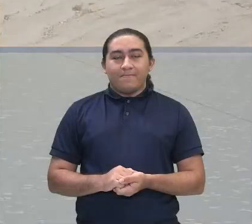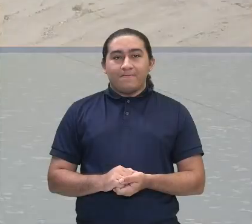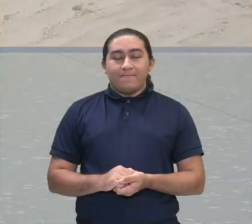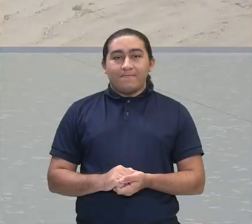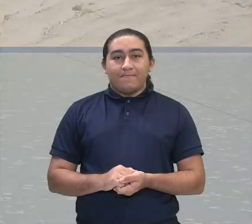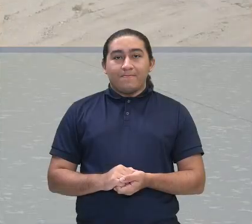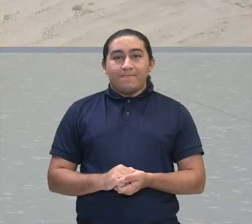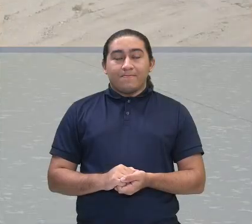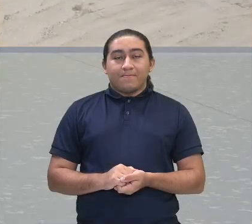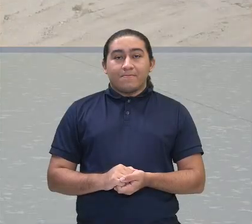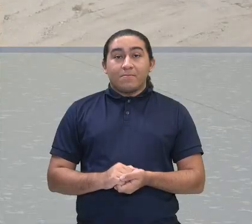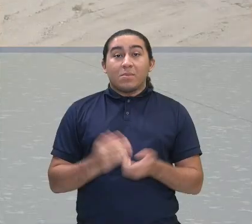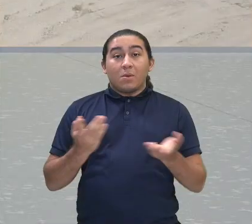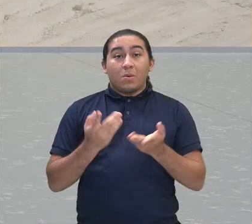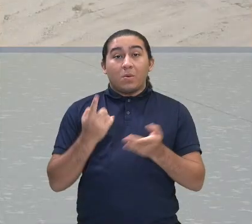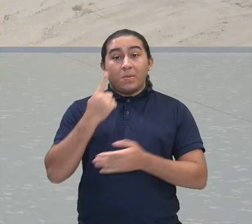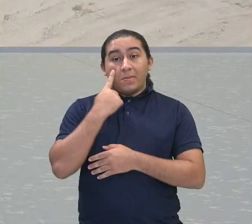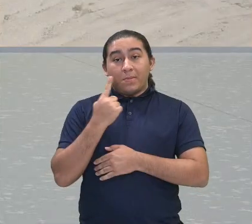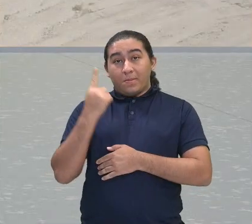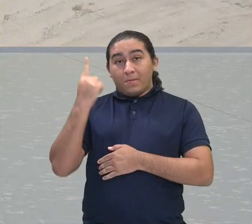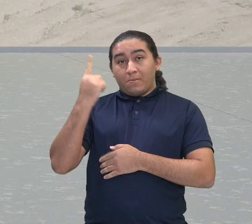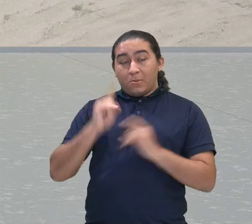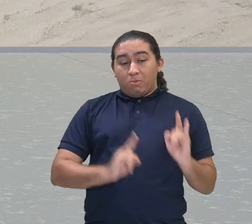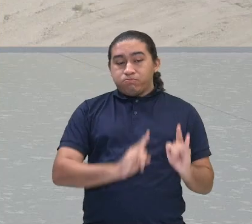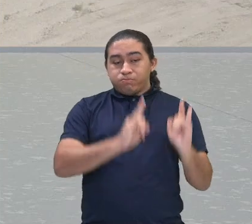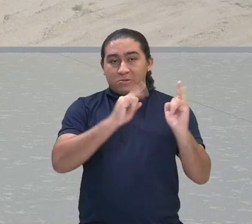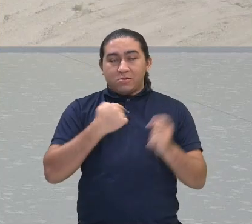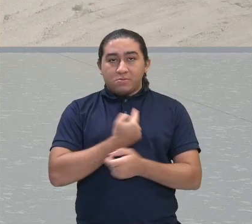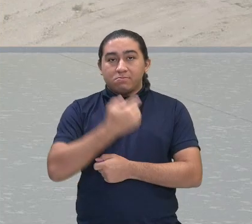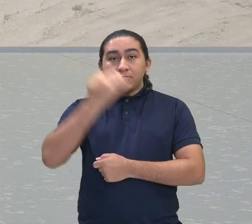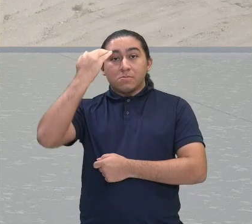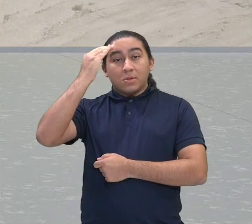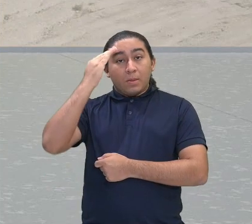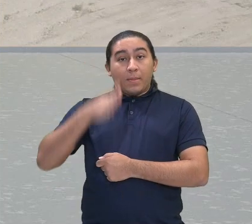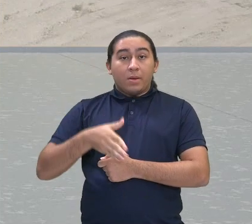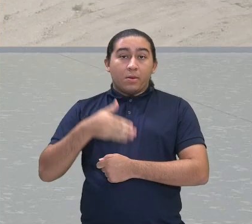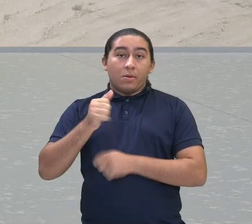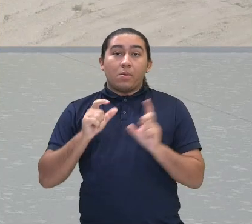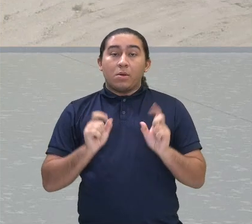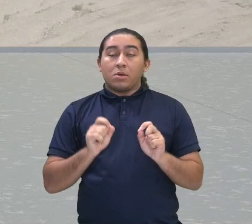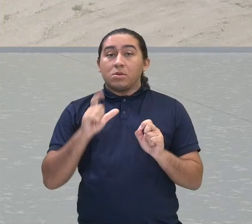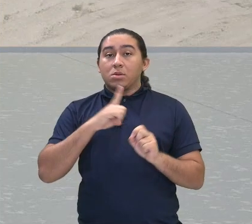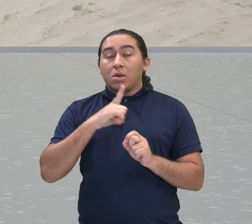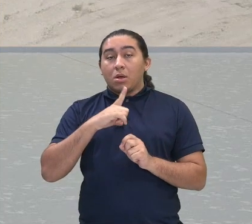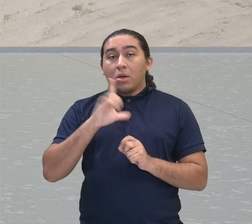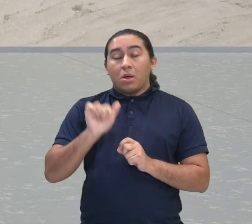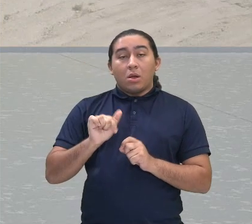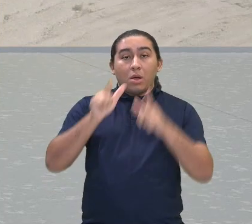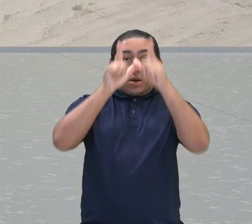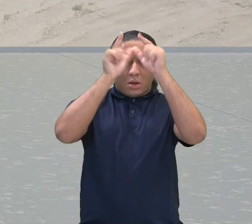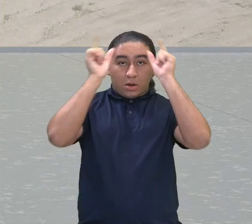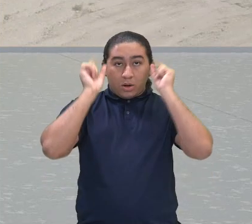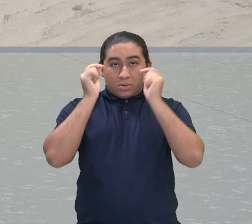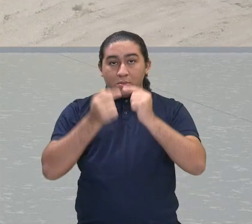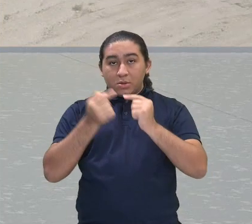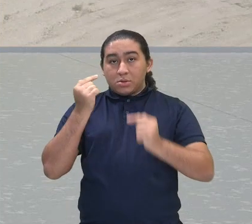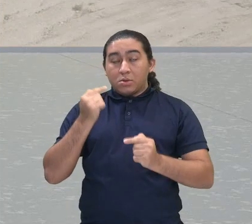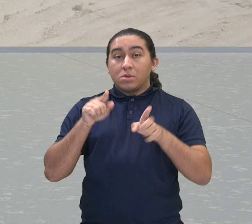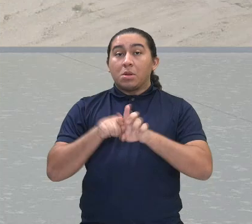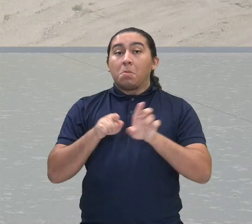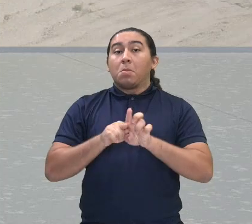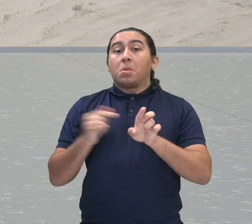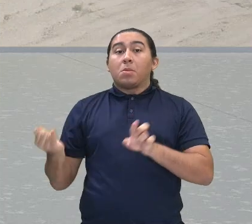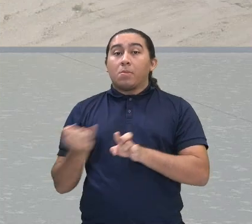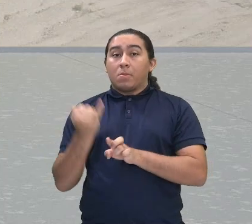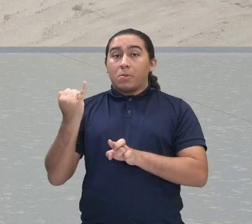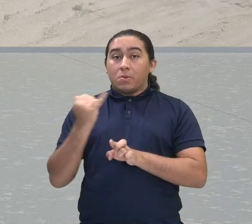Voltei aqui no Partenon para a gente resgatar um pouco sobre a questão da Grécia Antiga e a importância que